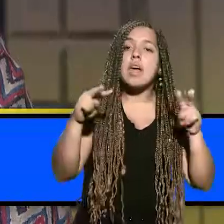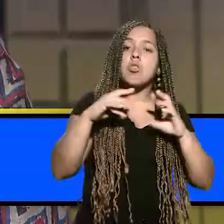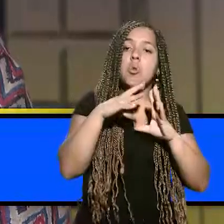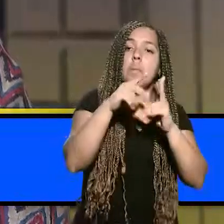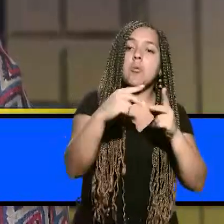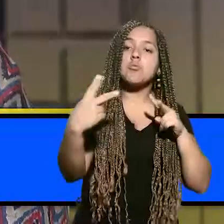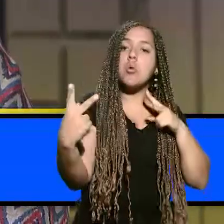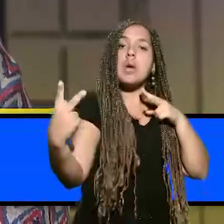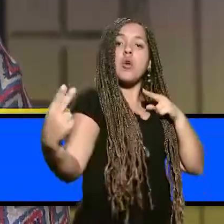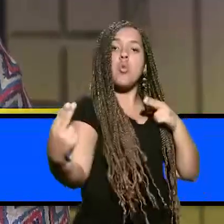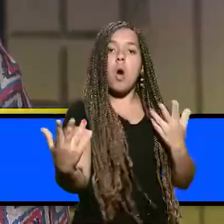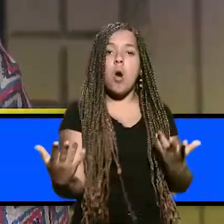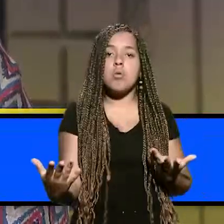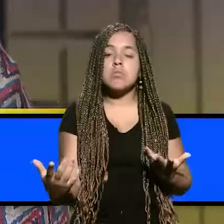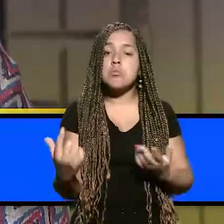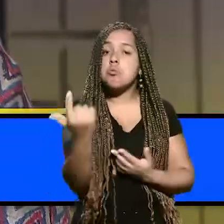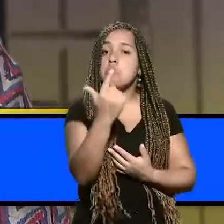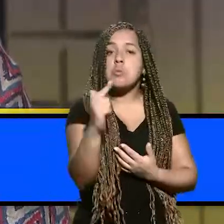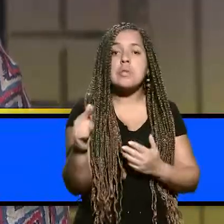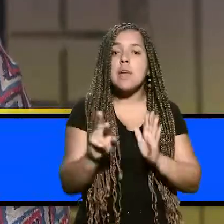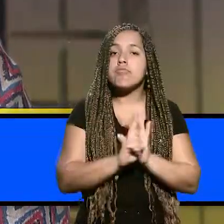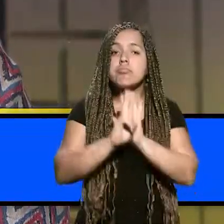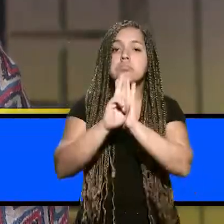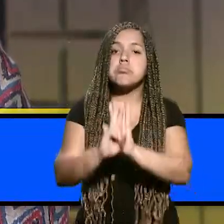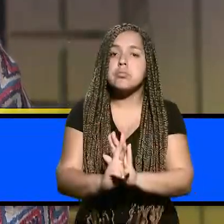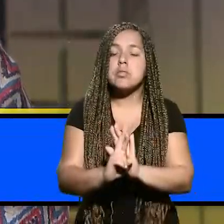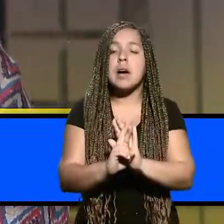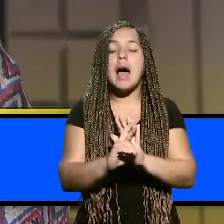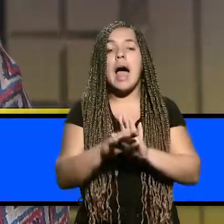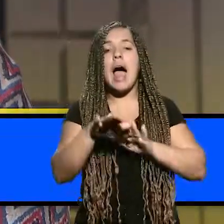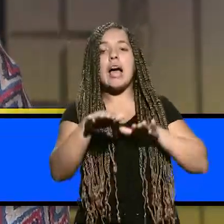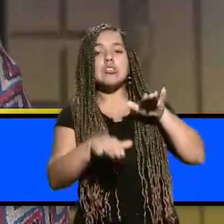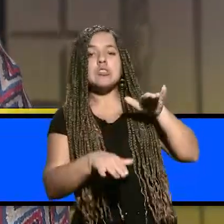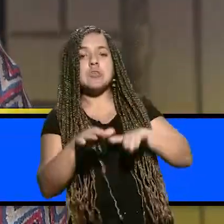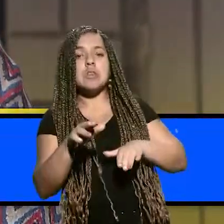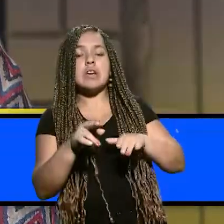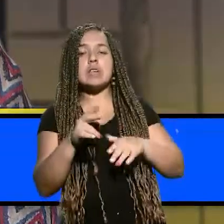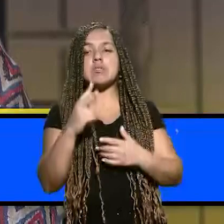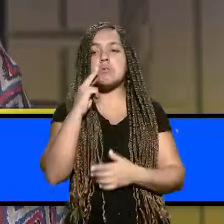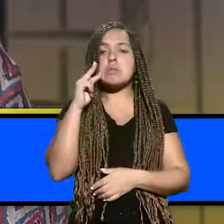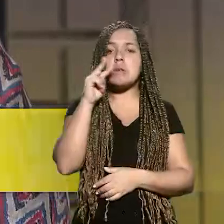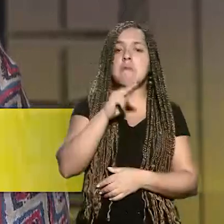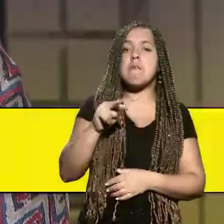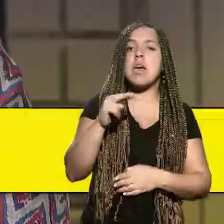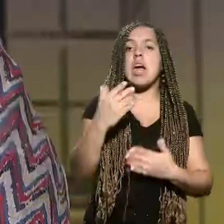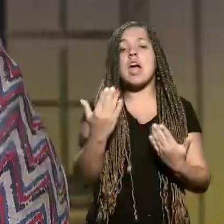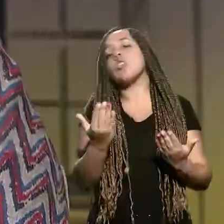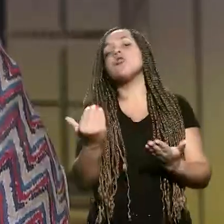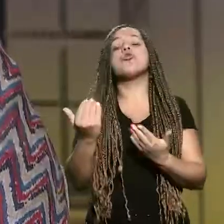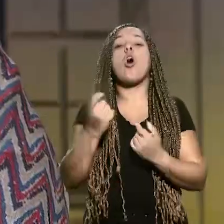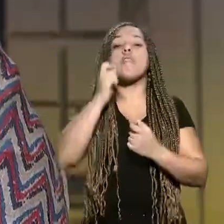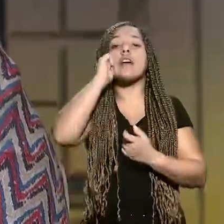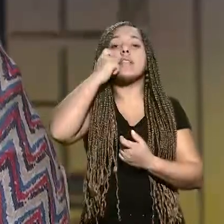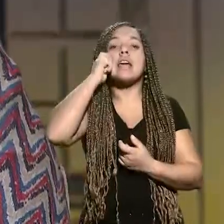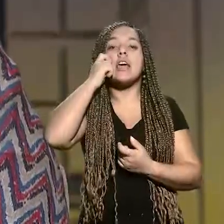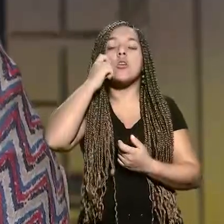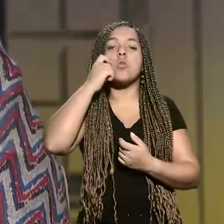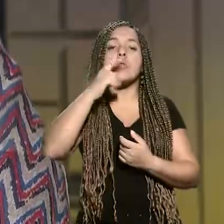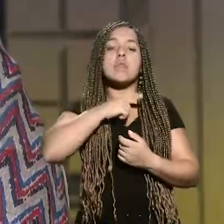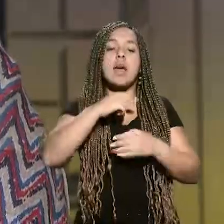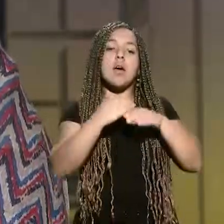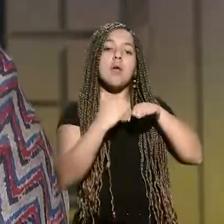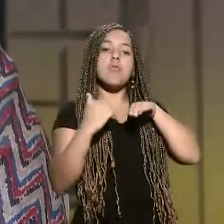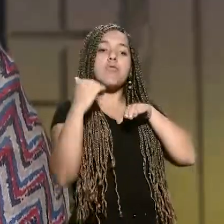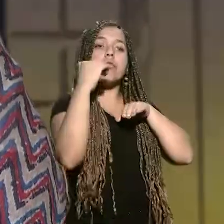de mundo. Então, você encontra, por exemplo, jovens negros de classe média